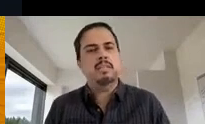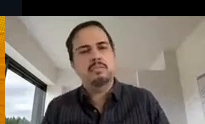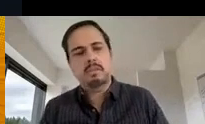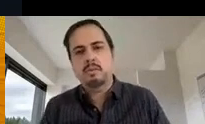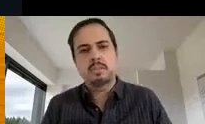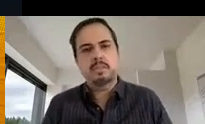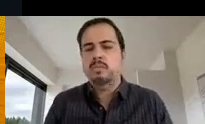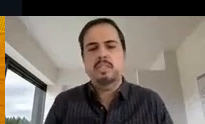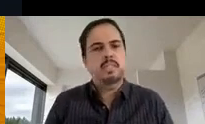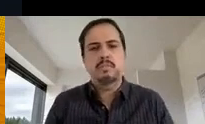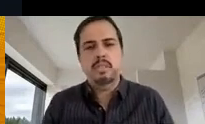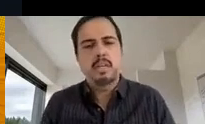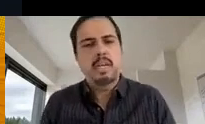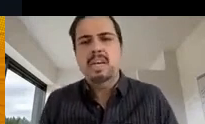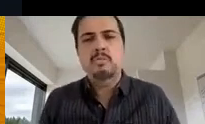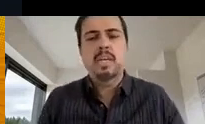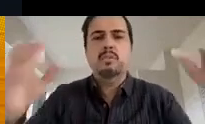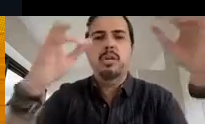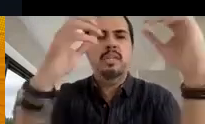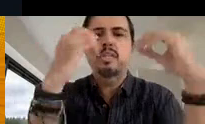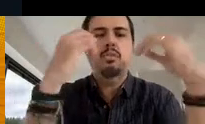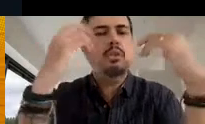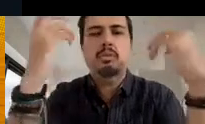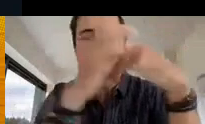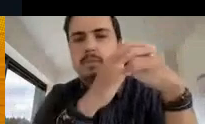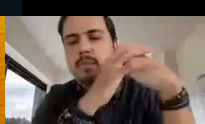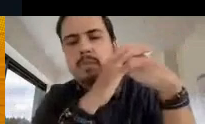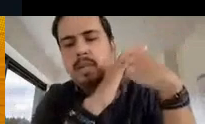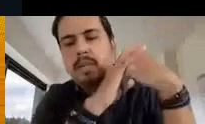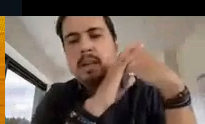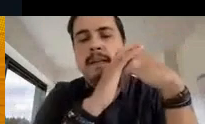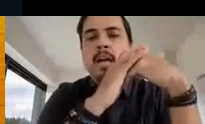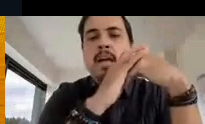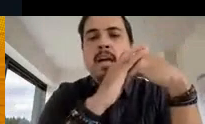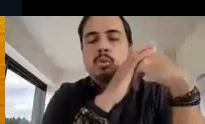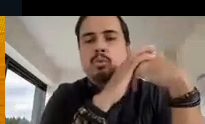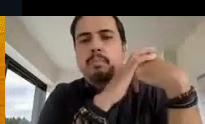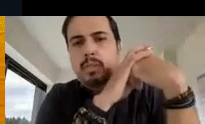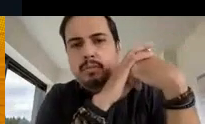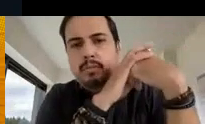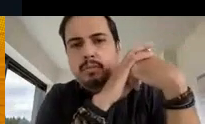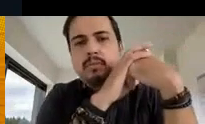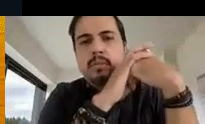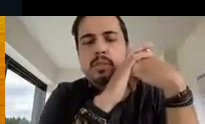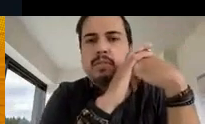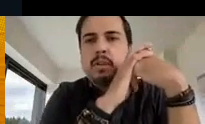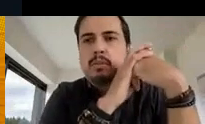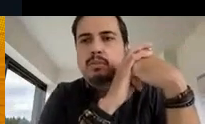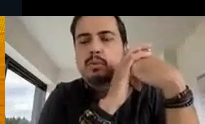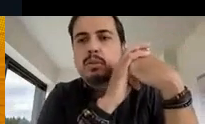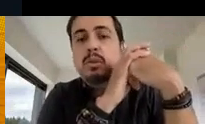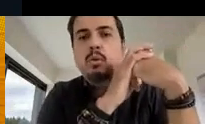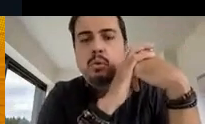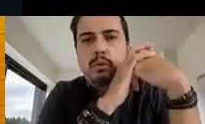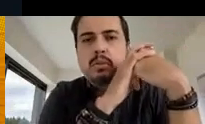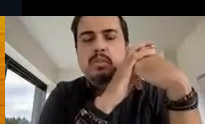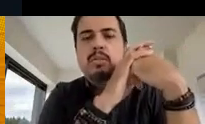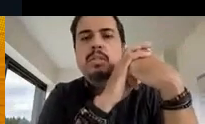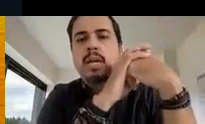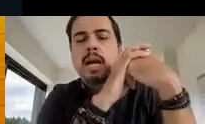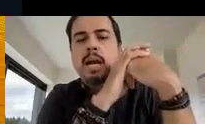esperança, aquele sonho que você tem, que você não vai conseguir alcançar. Não adianta você. Não tem essa história de que tudo é possível. Não tem. Tudo é possível se você fizer